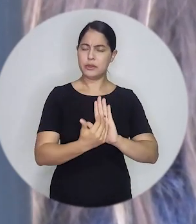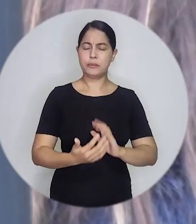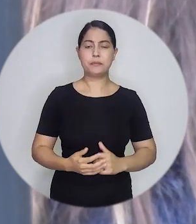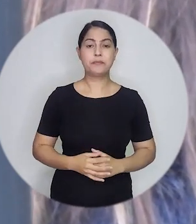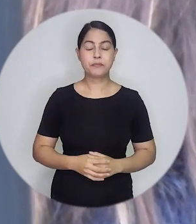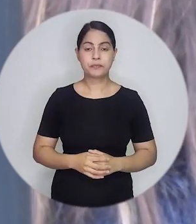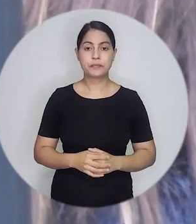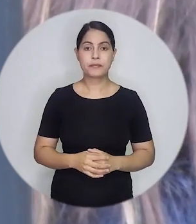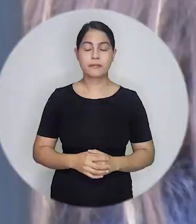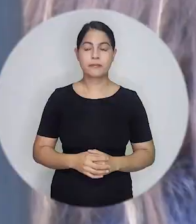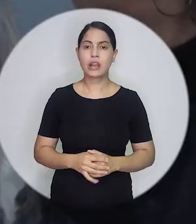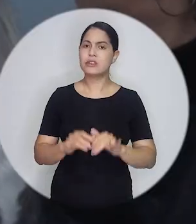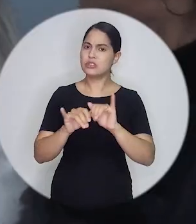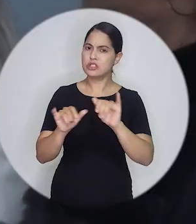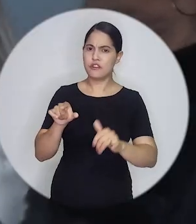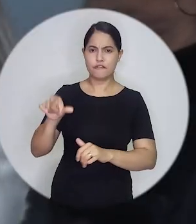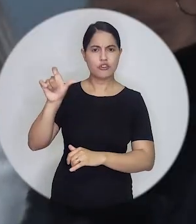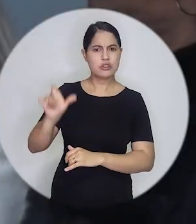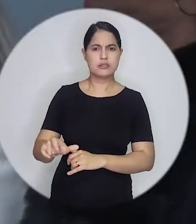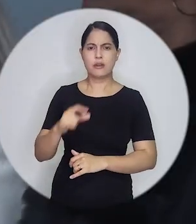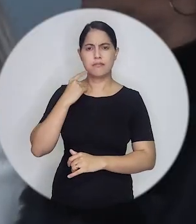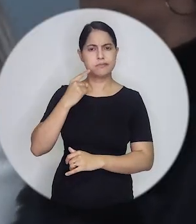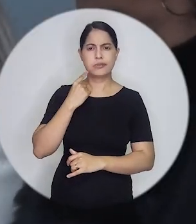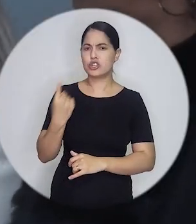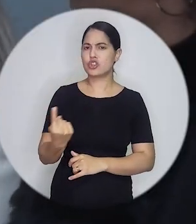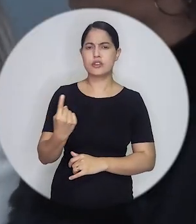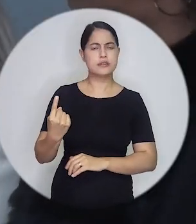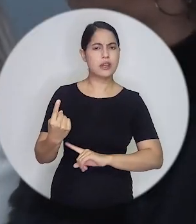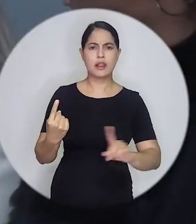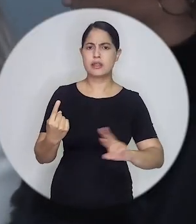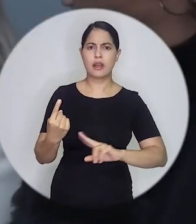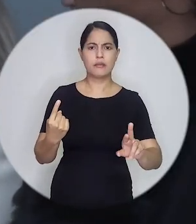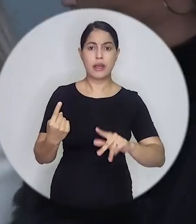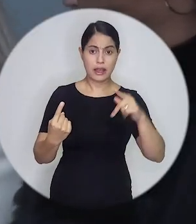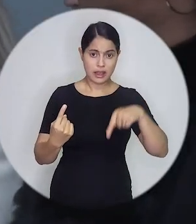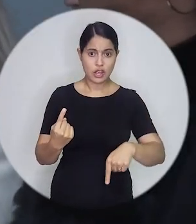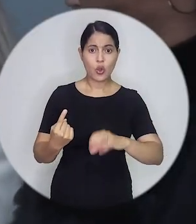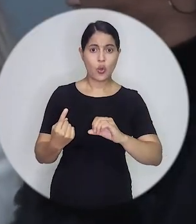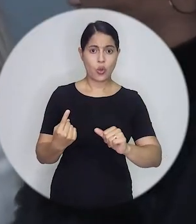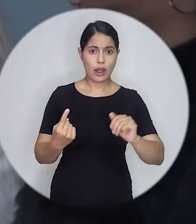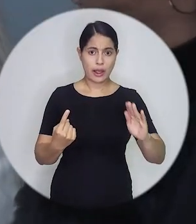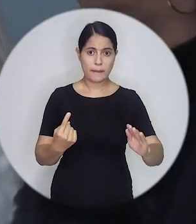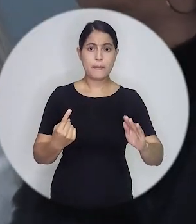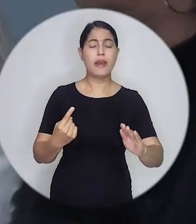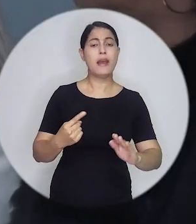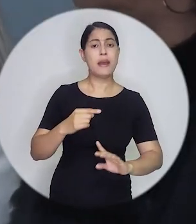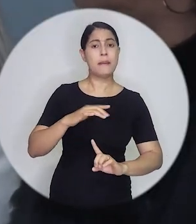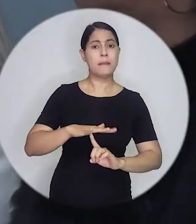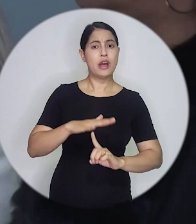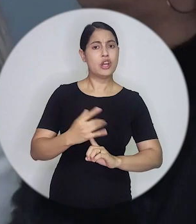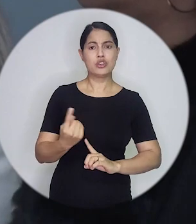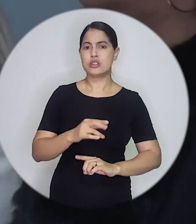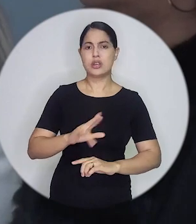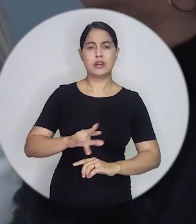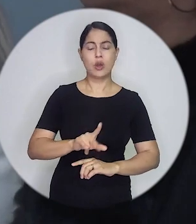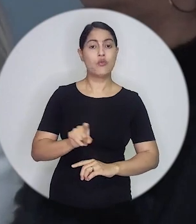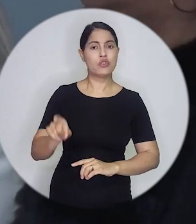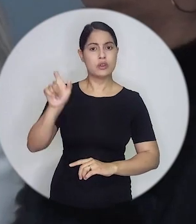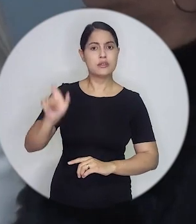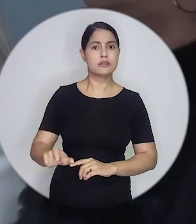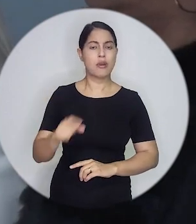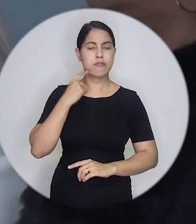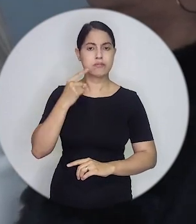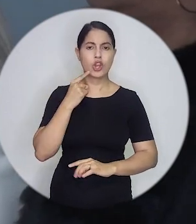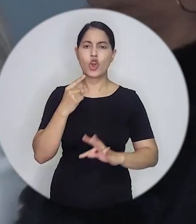e dentro dos limites da lei. Estamos aqui para dizer que você não está só, que a OAB Paraná não está só, que quando